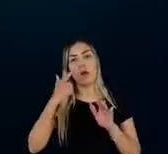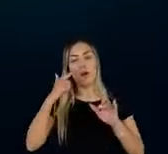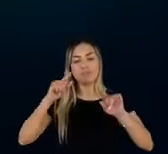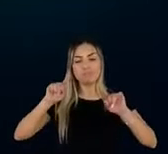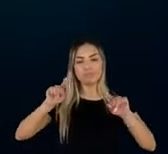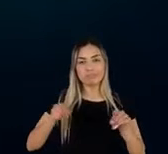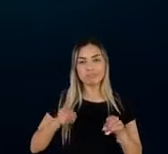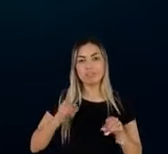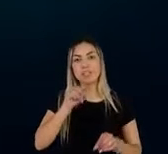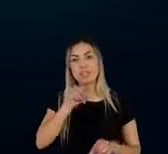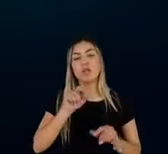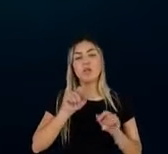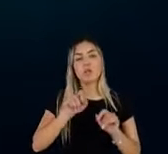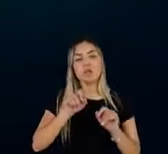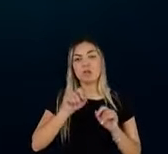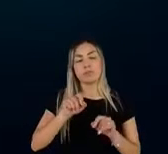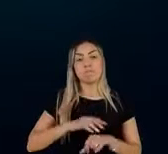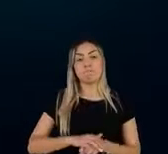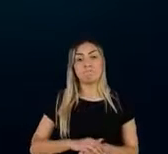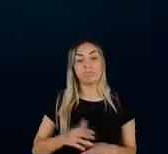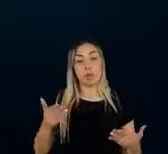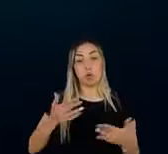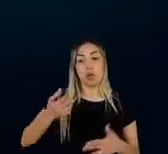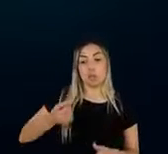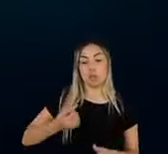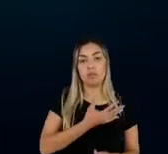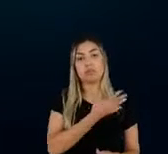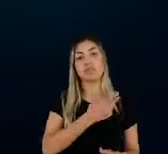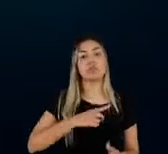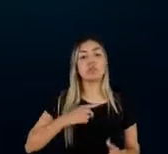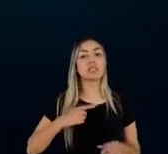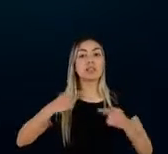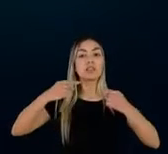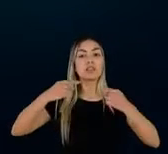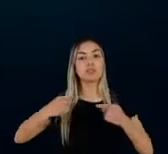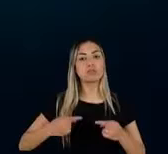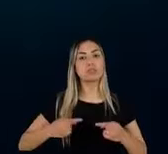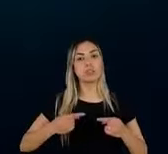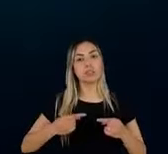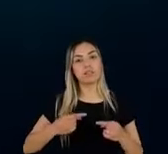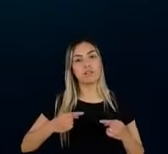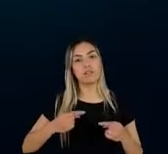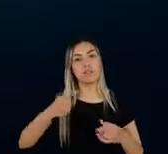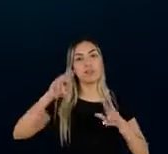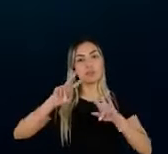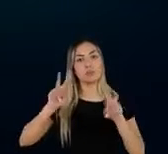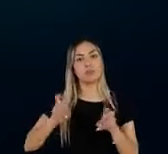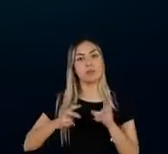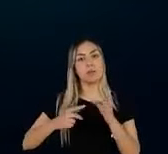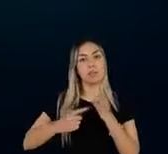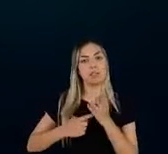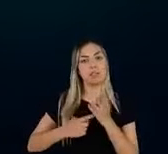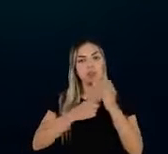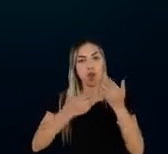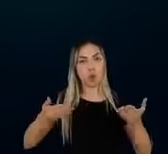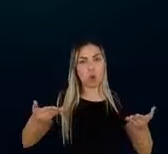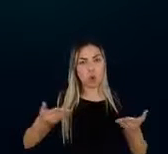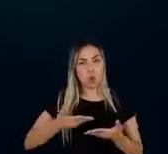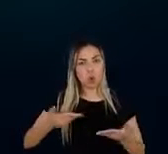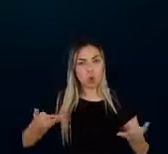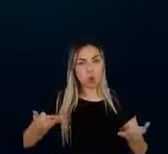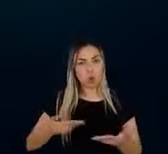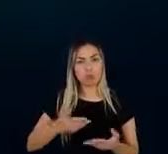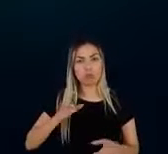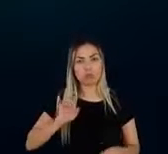o desafio né da Inovação e da tomada de decisões com relação à tecnologia ele não vende hoje né então